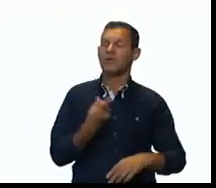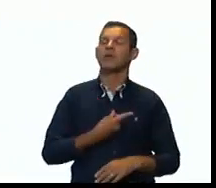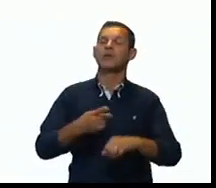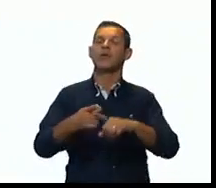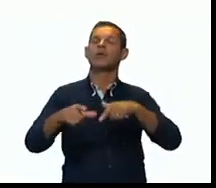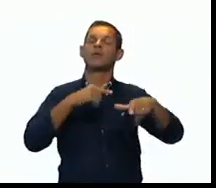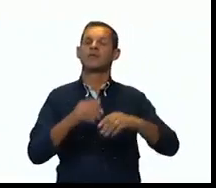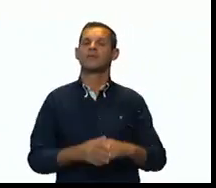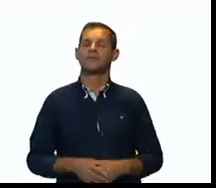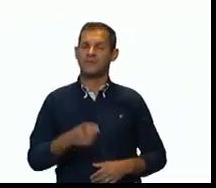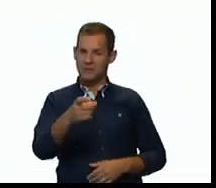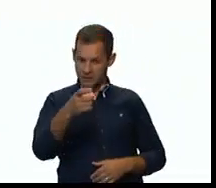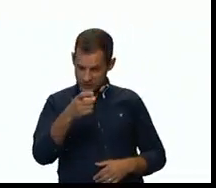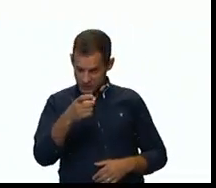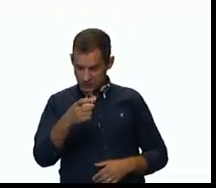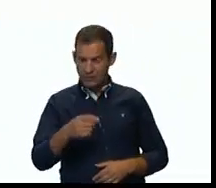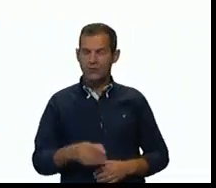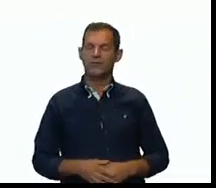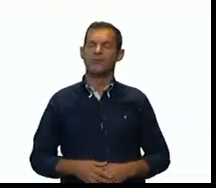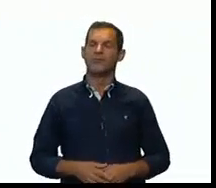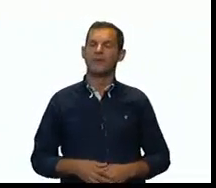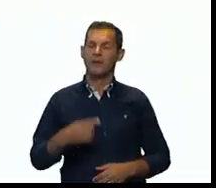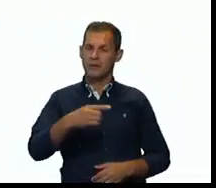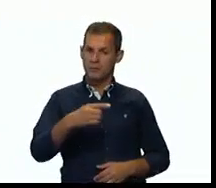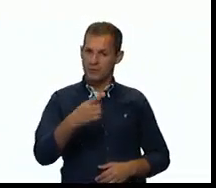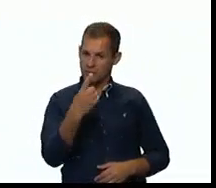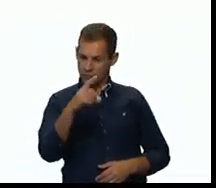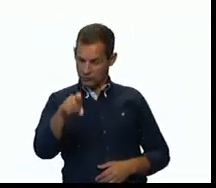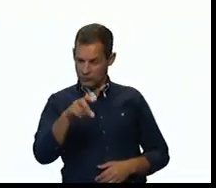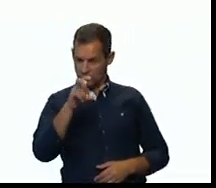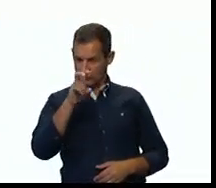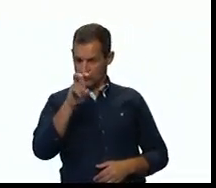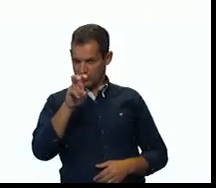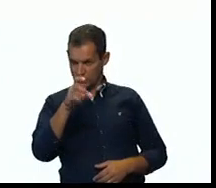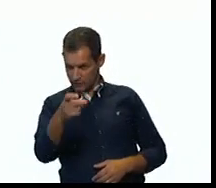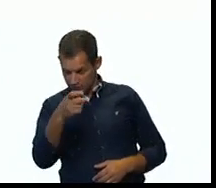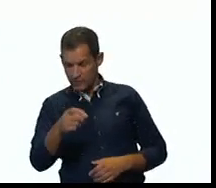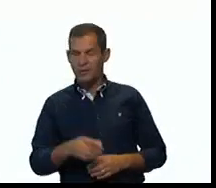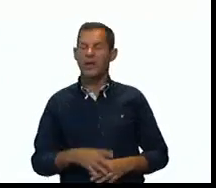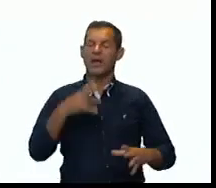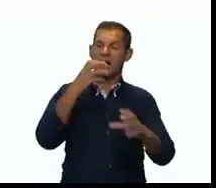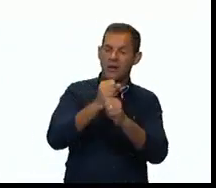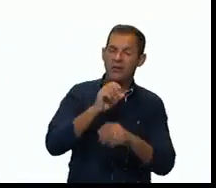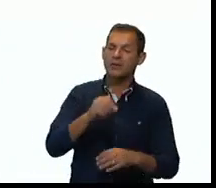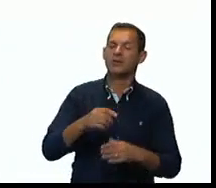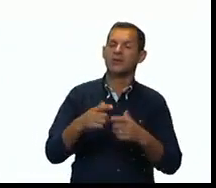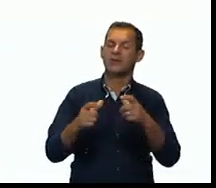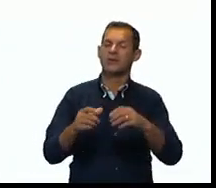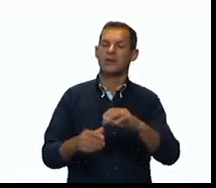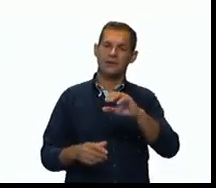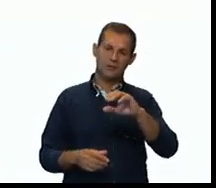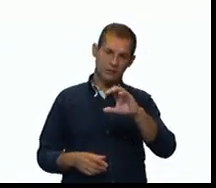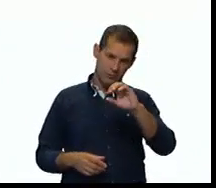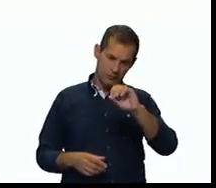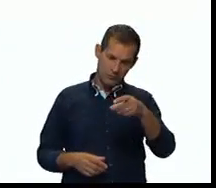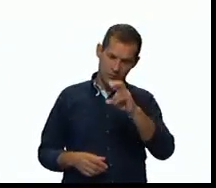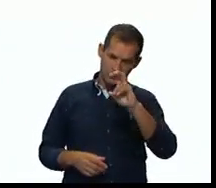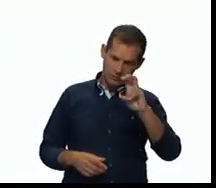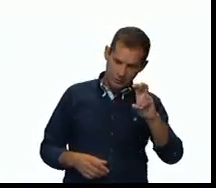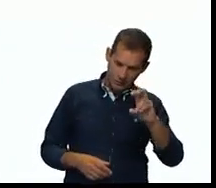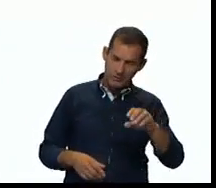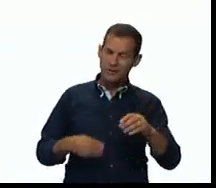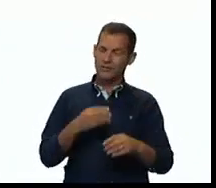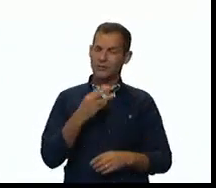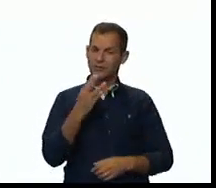estamos trabalhando? X. Então, aqui, menos 1,5x. Isso calculado em que pontos? Em 0,5